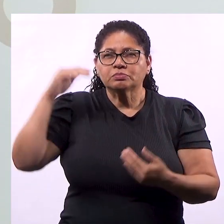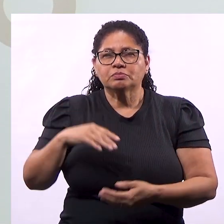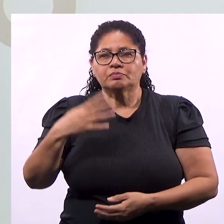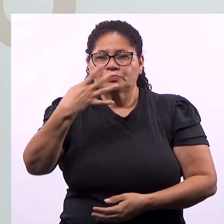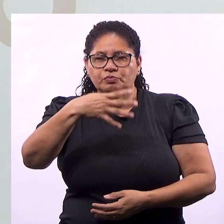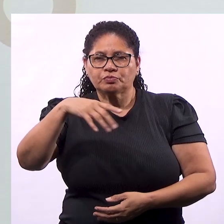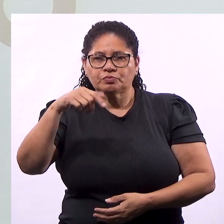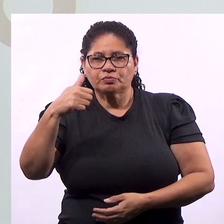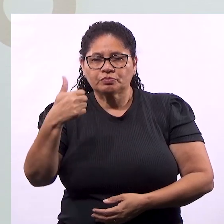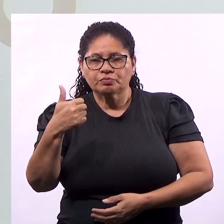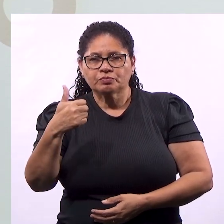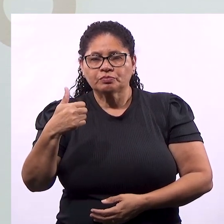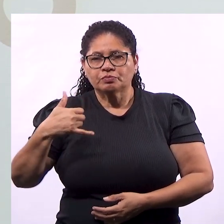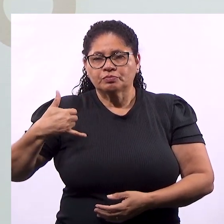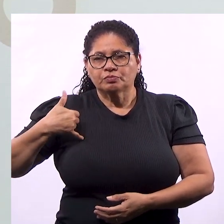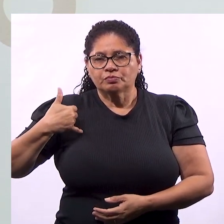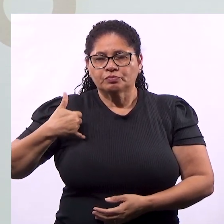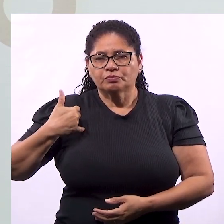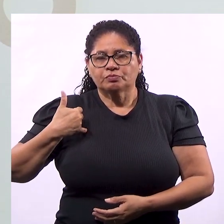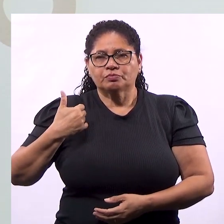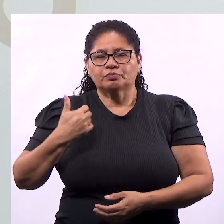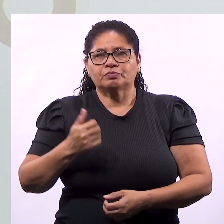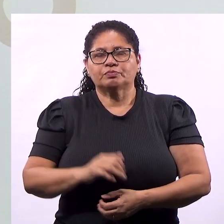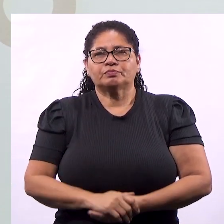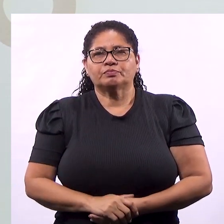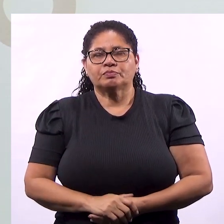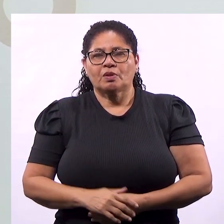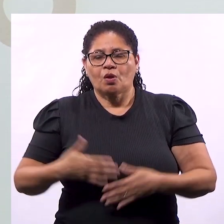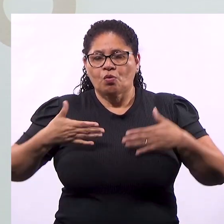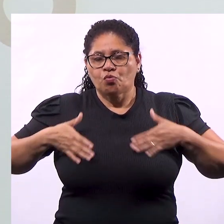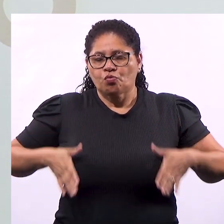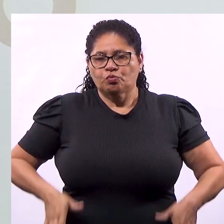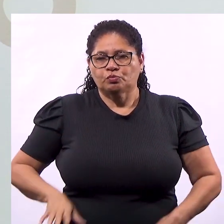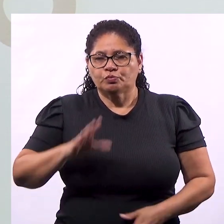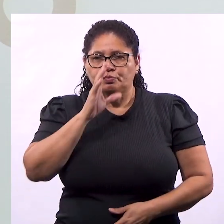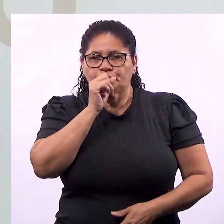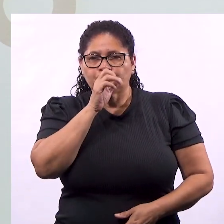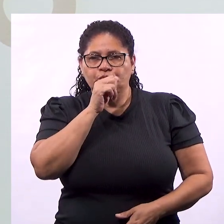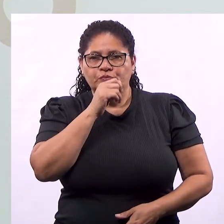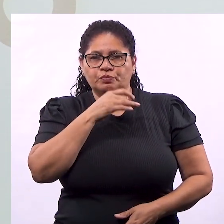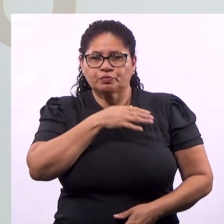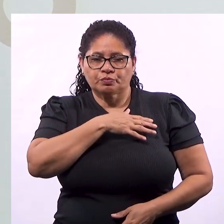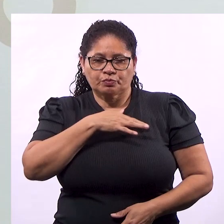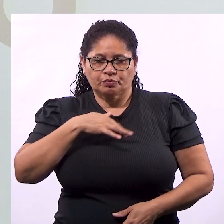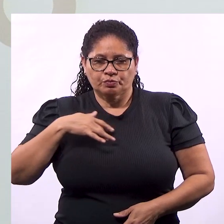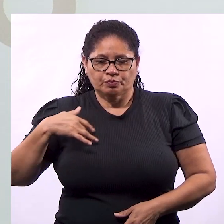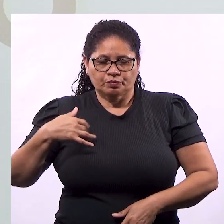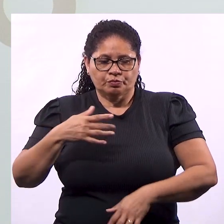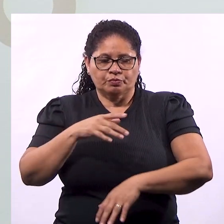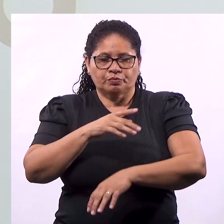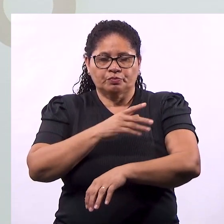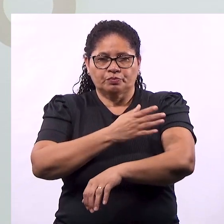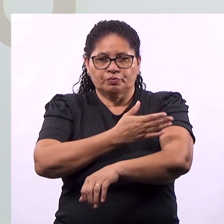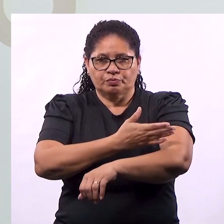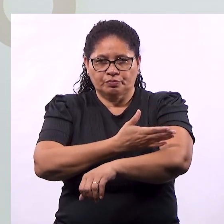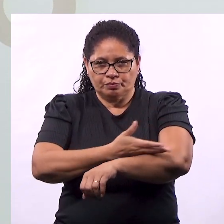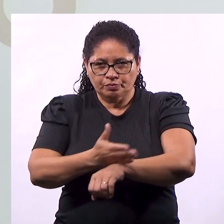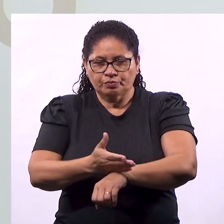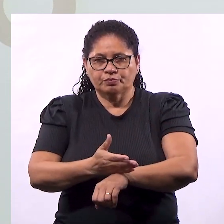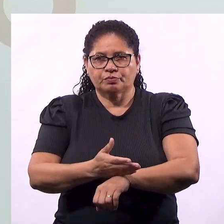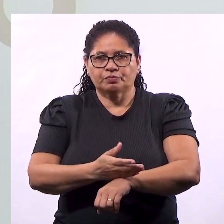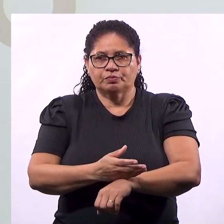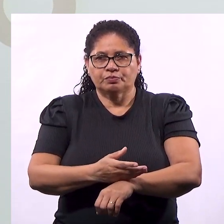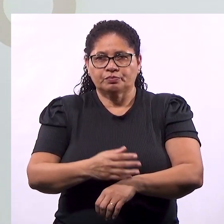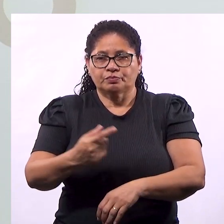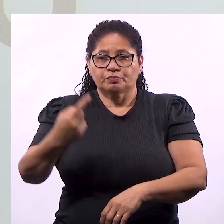mediana 41 anos é estou trajando um vestido laranja com bordados brancos ao